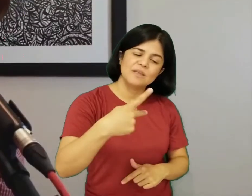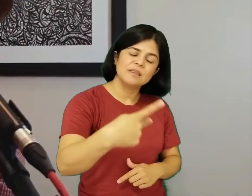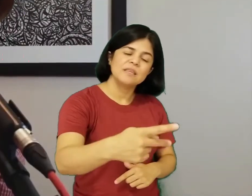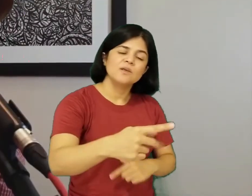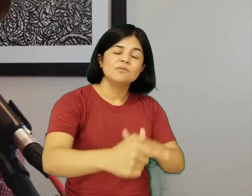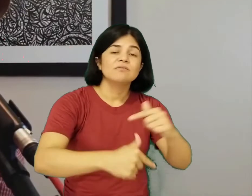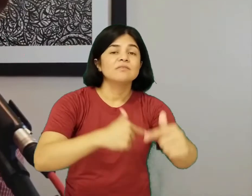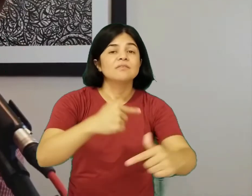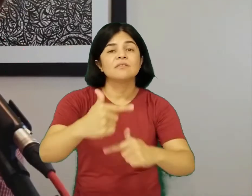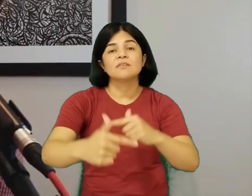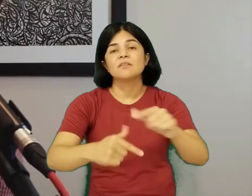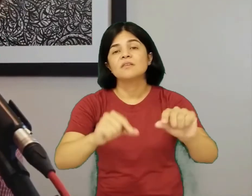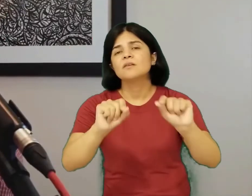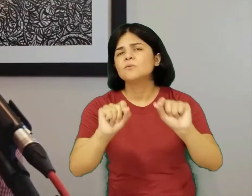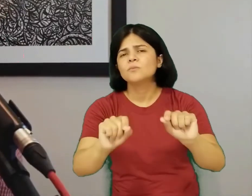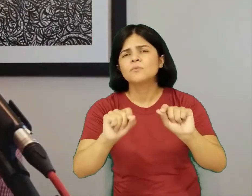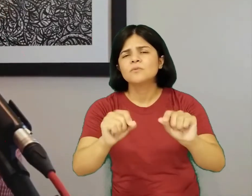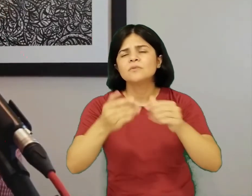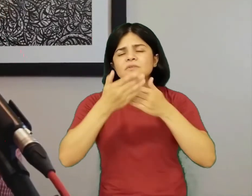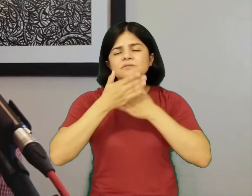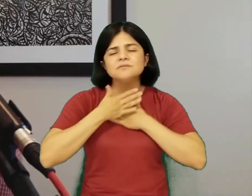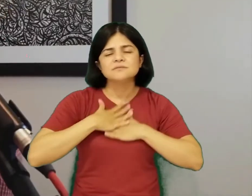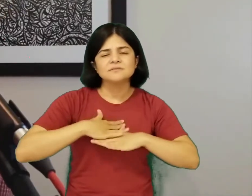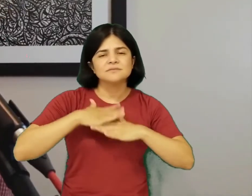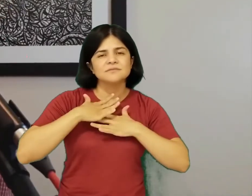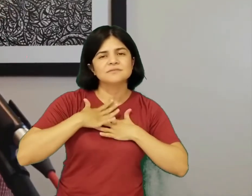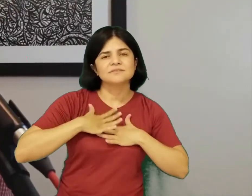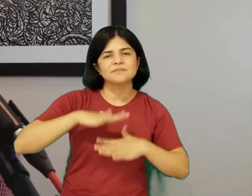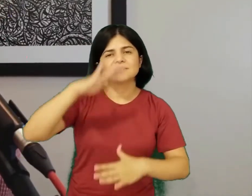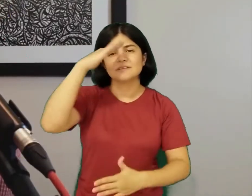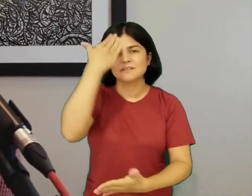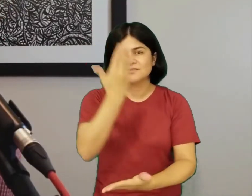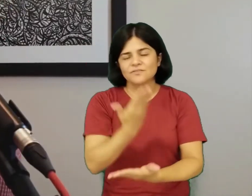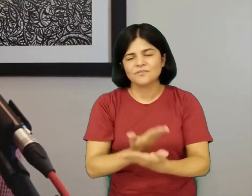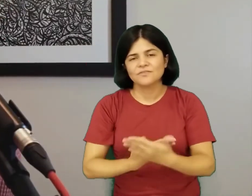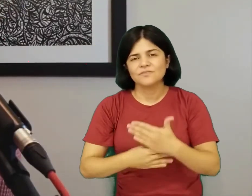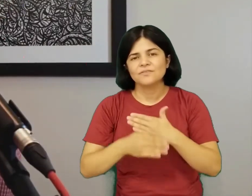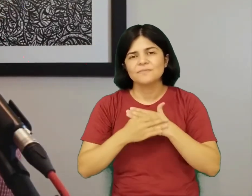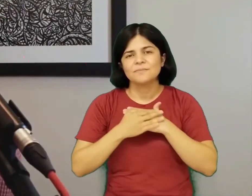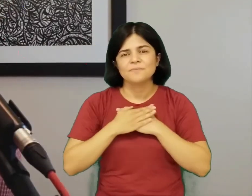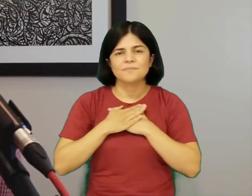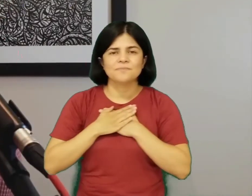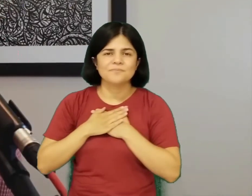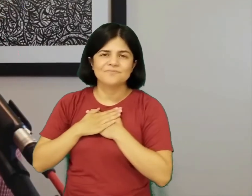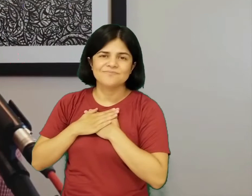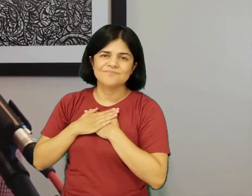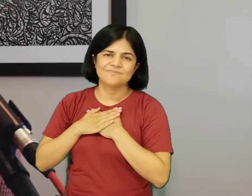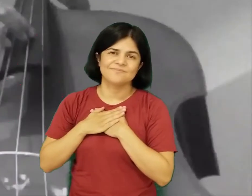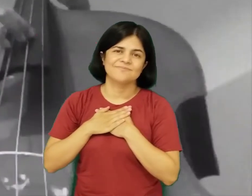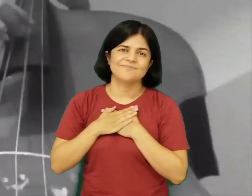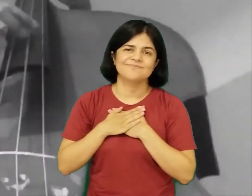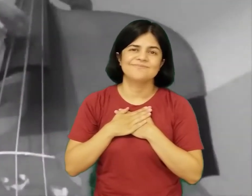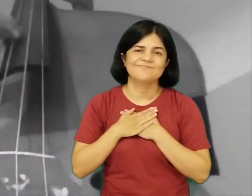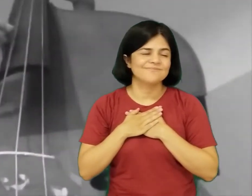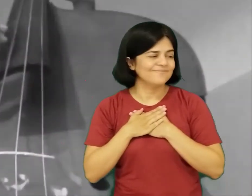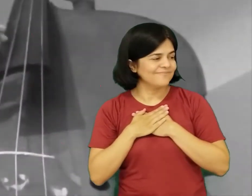e o teu trabalho é descansar em mim.